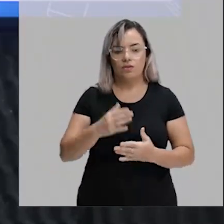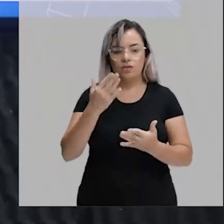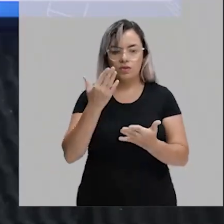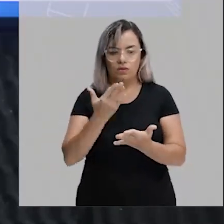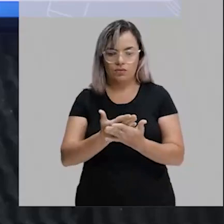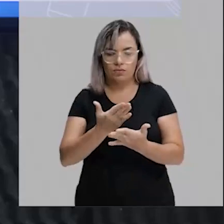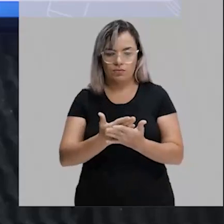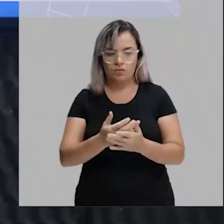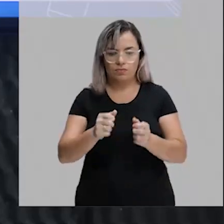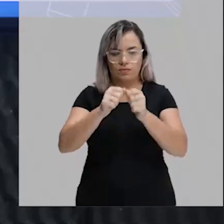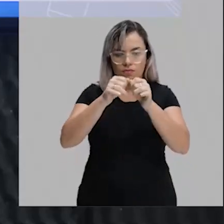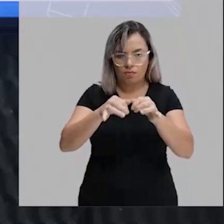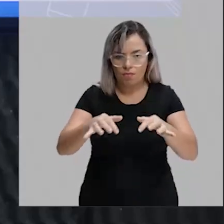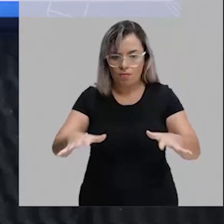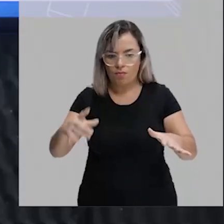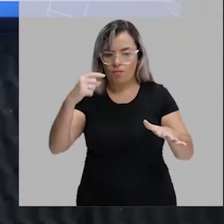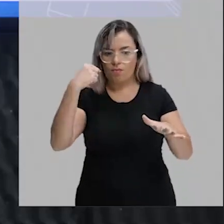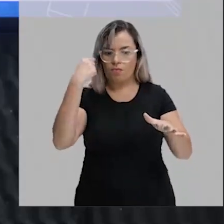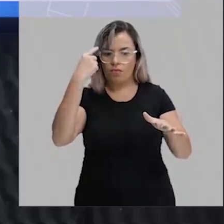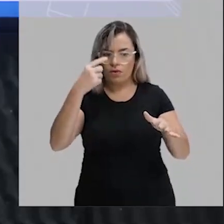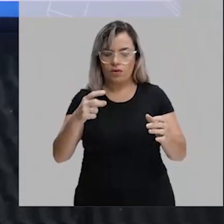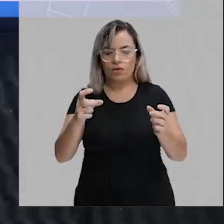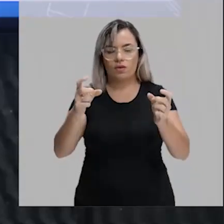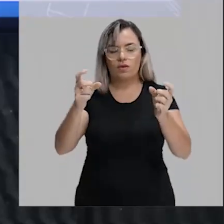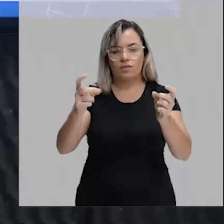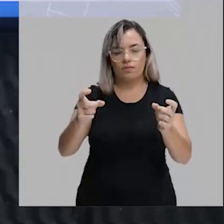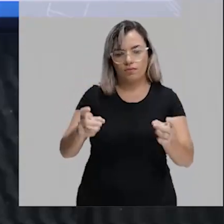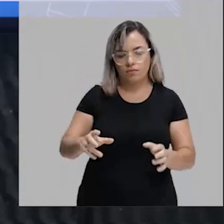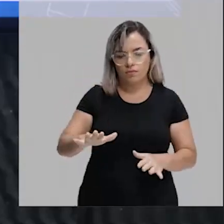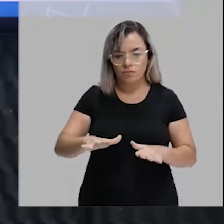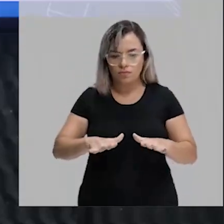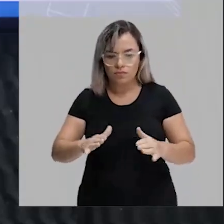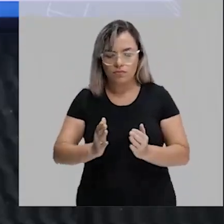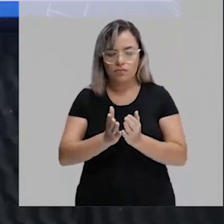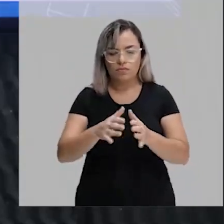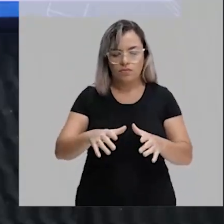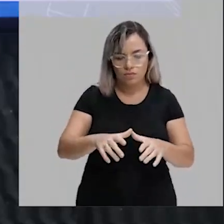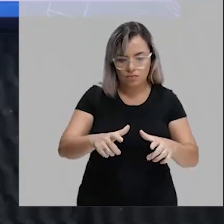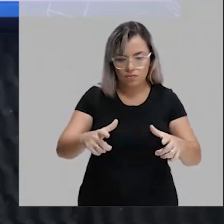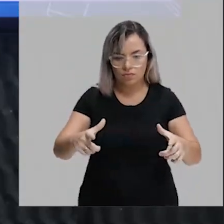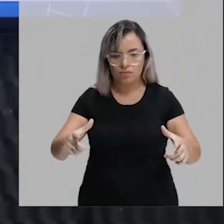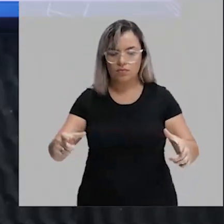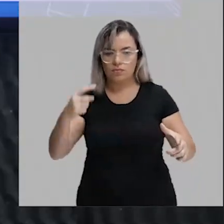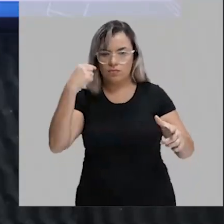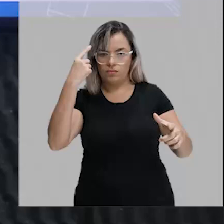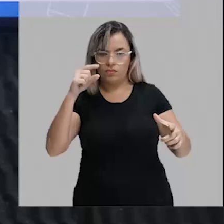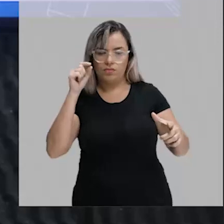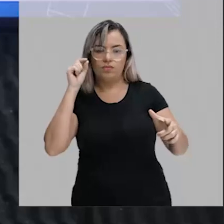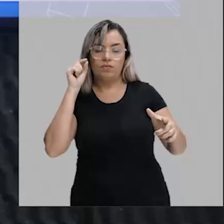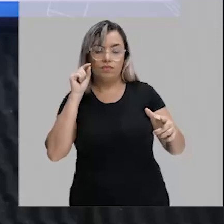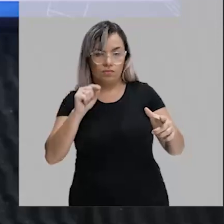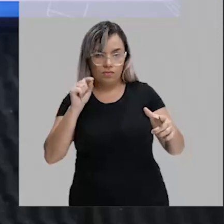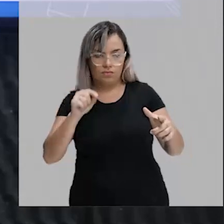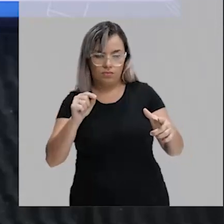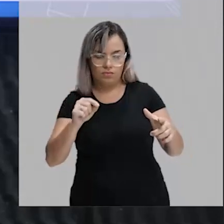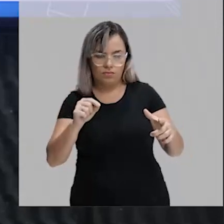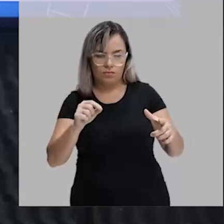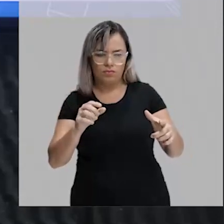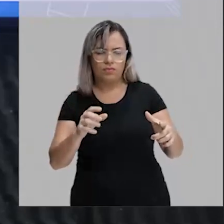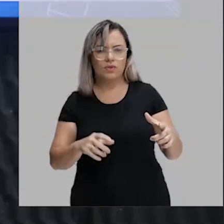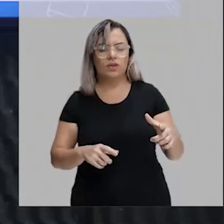das principais particularidades que nós teremos desse movimento é que a Espanha, observe que ela